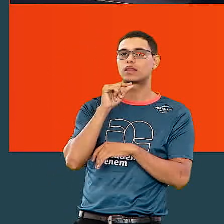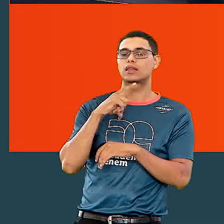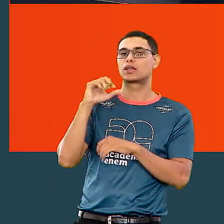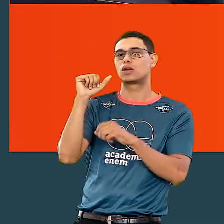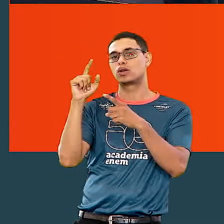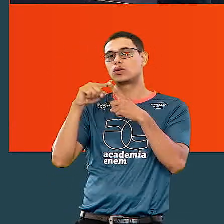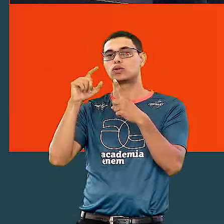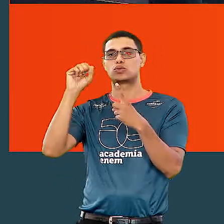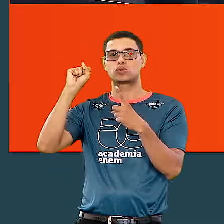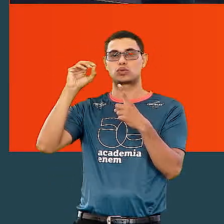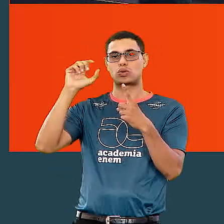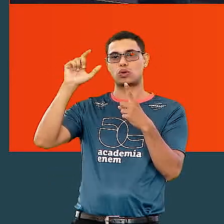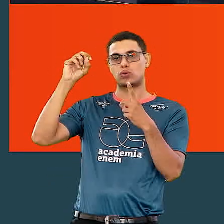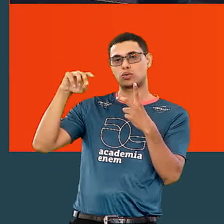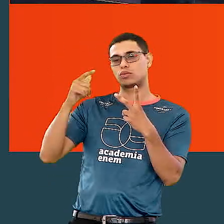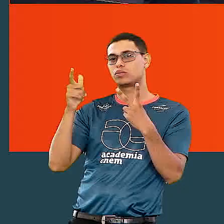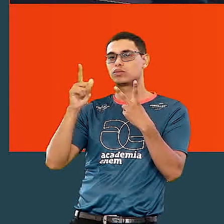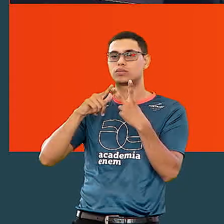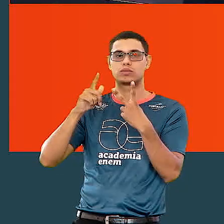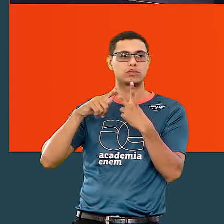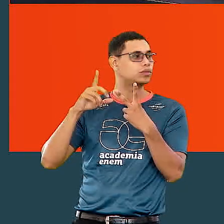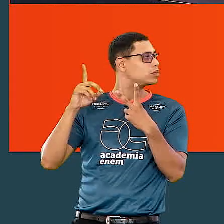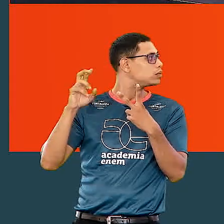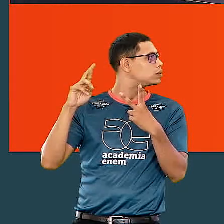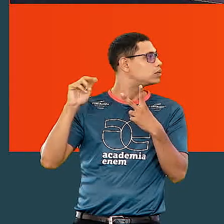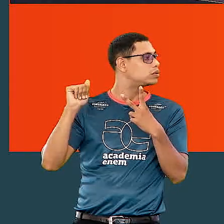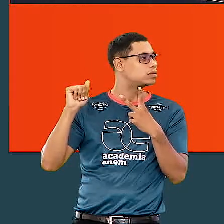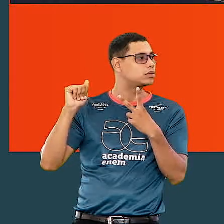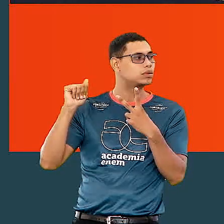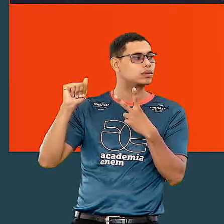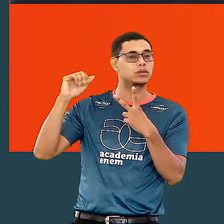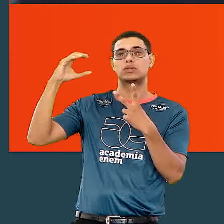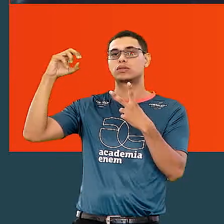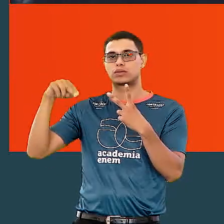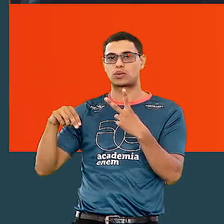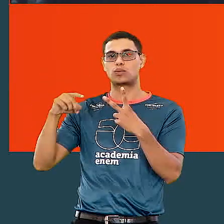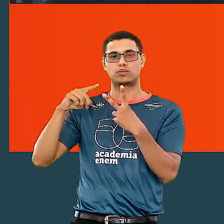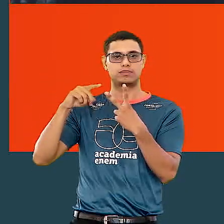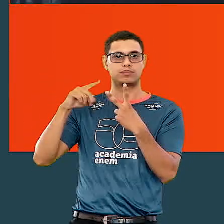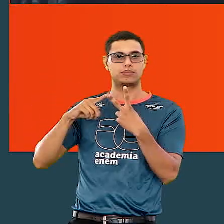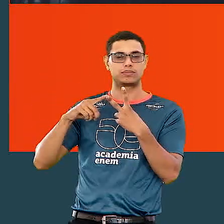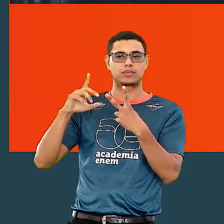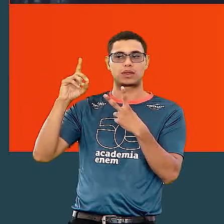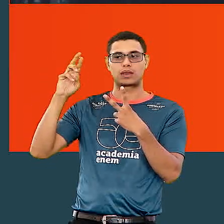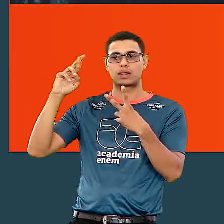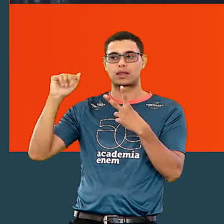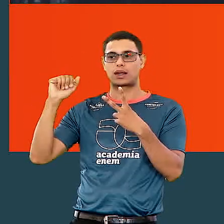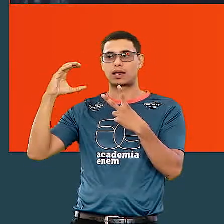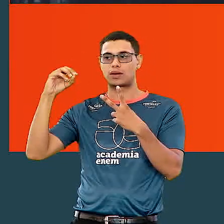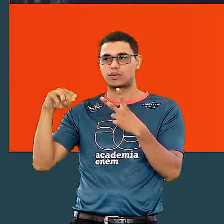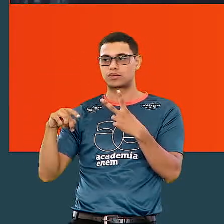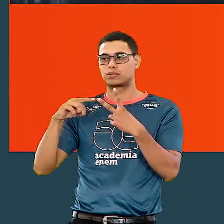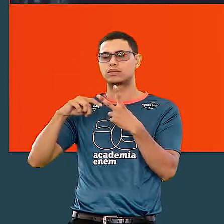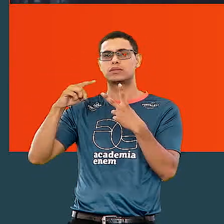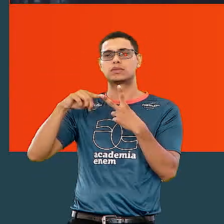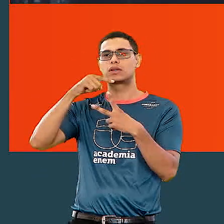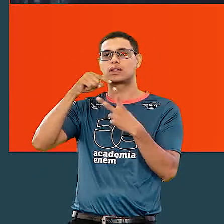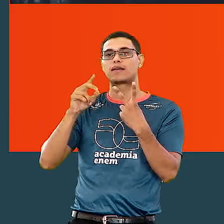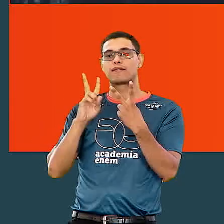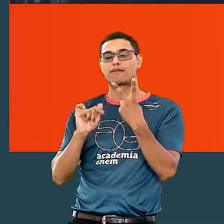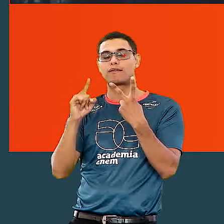tem um rapaz chamado de Drácon. Puxa a seta e coloca Drácon. O que é que tem o Drácon? Ele é o cara que vai fazer as